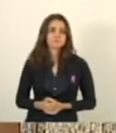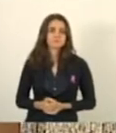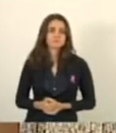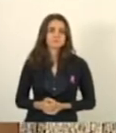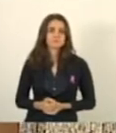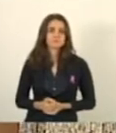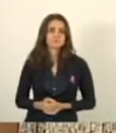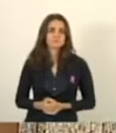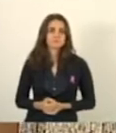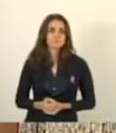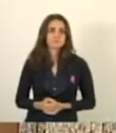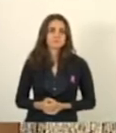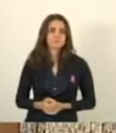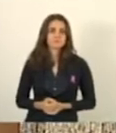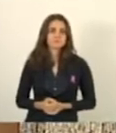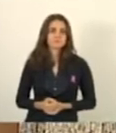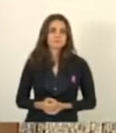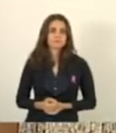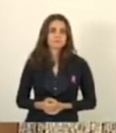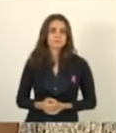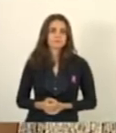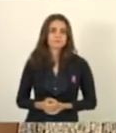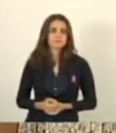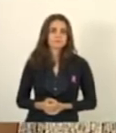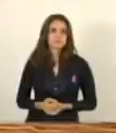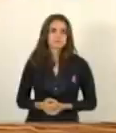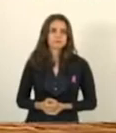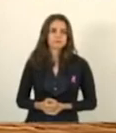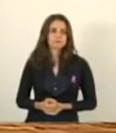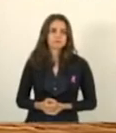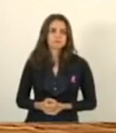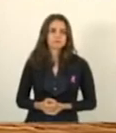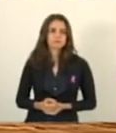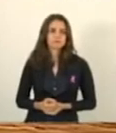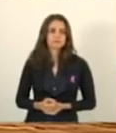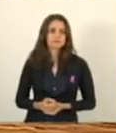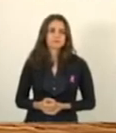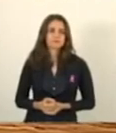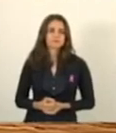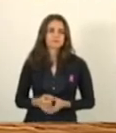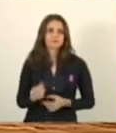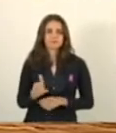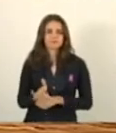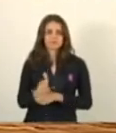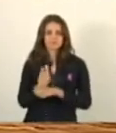Levanta a câmera um pouquinho. Para mim, um pouquinho.